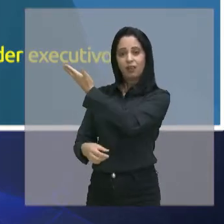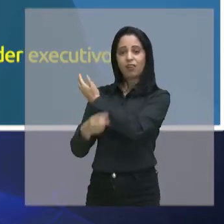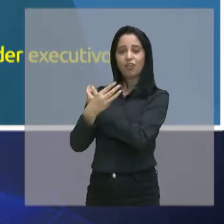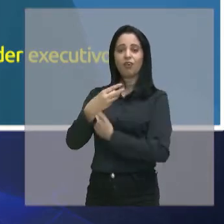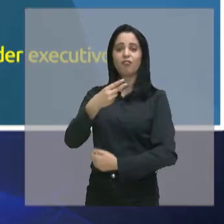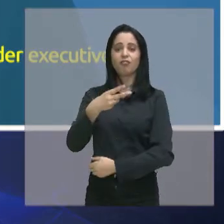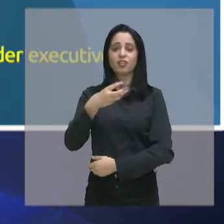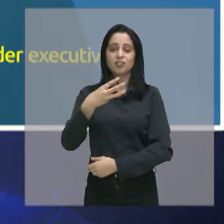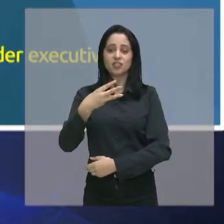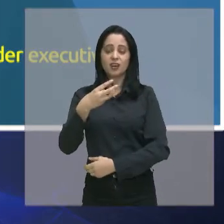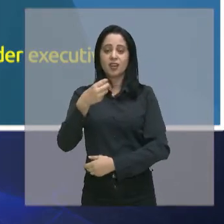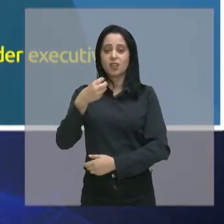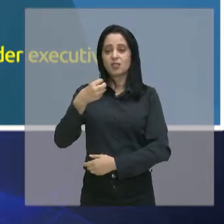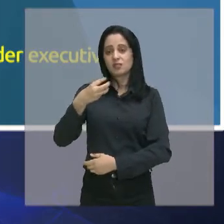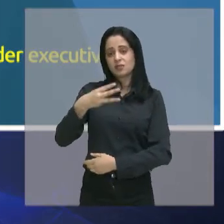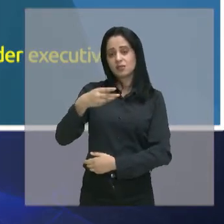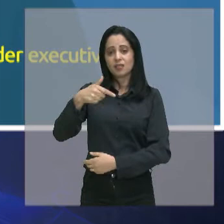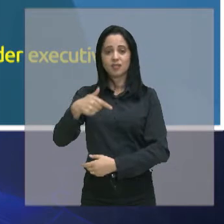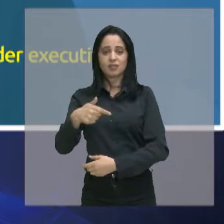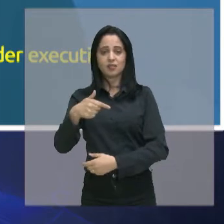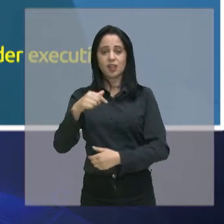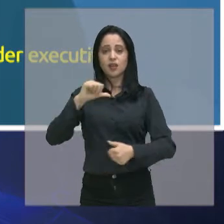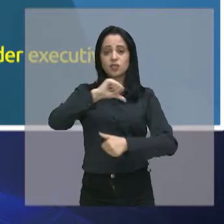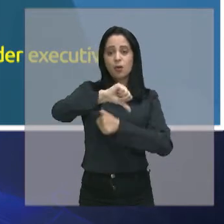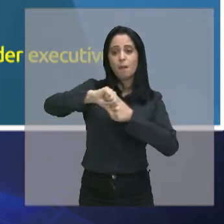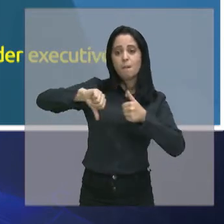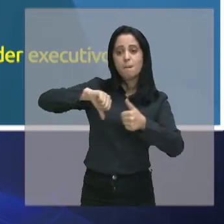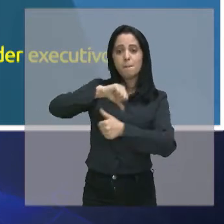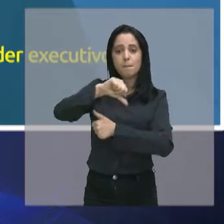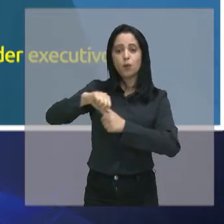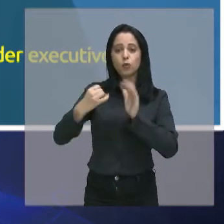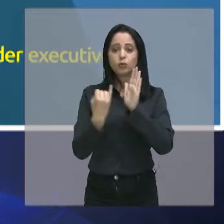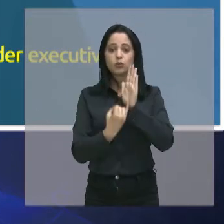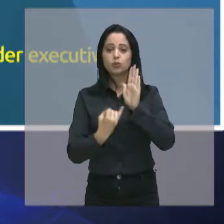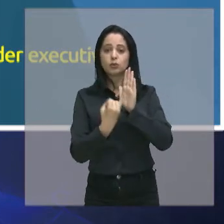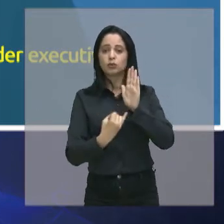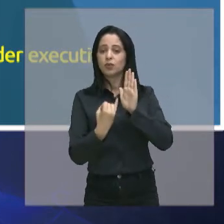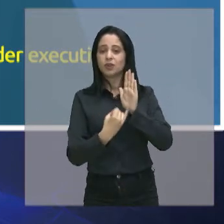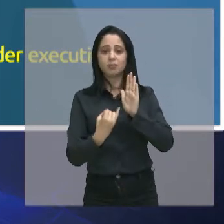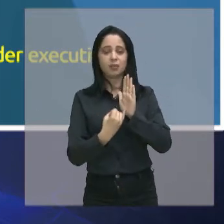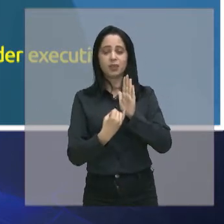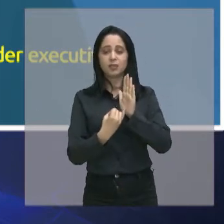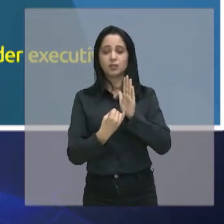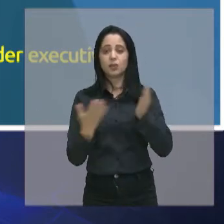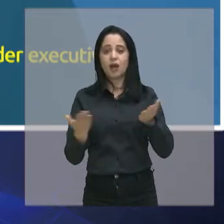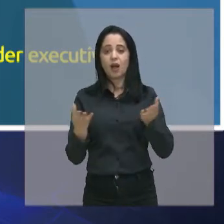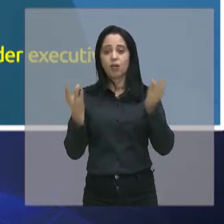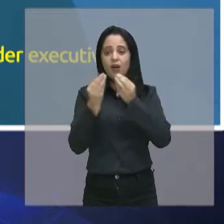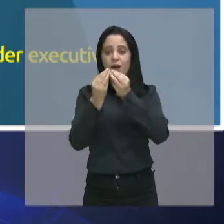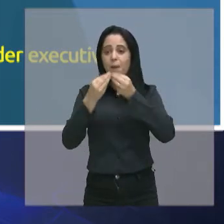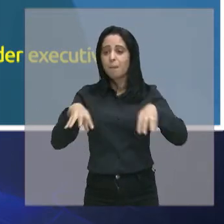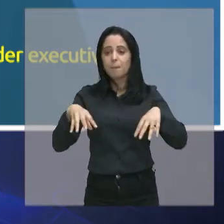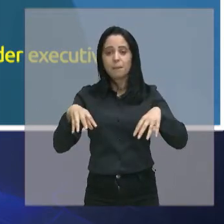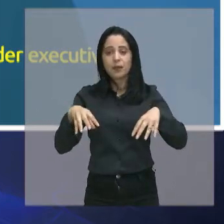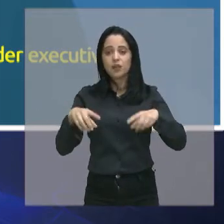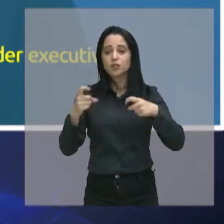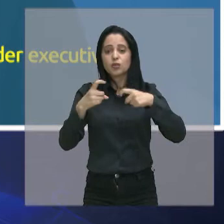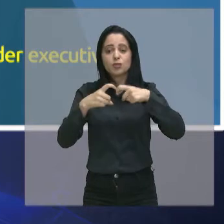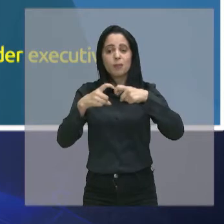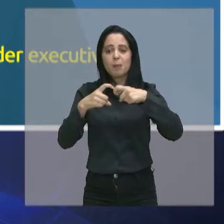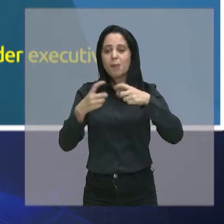é uma alteração da legislação do imposto de renda que irá afetar em grande parte da classe médica do